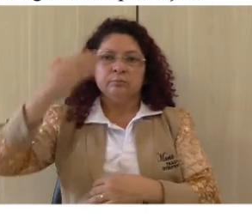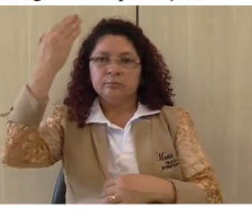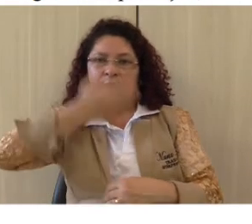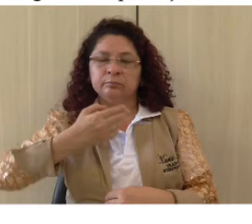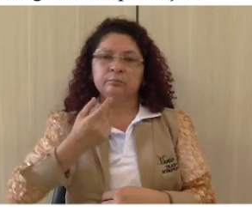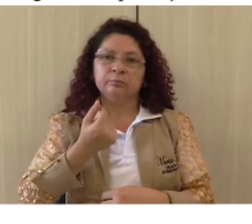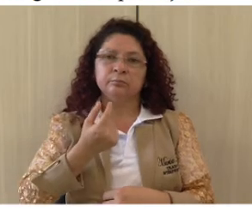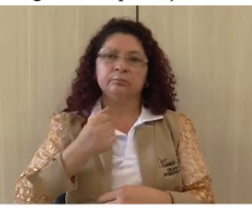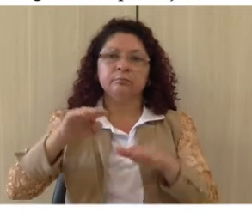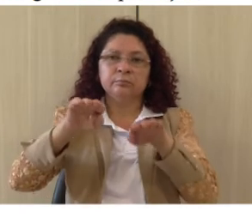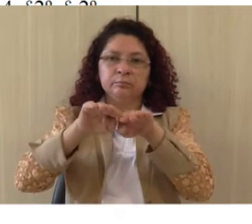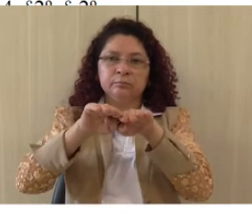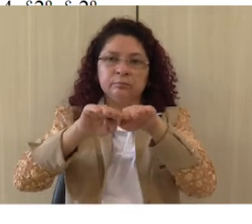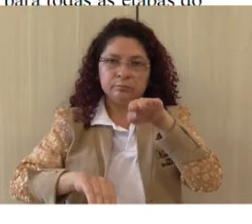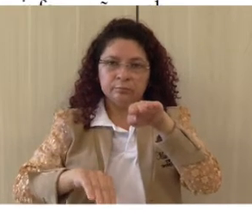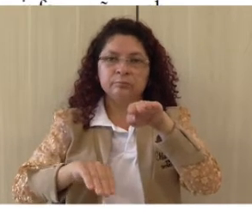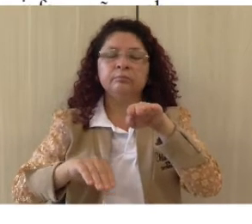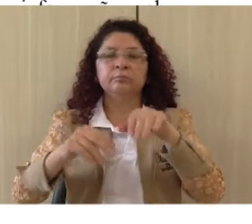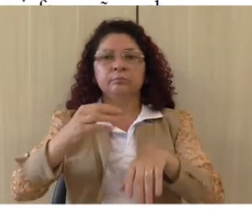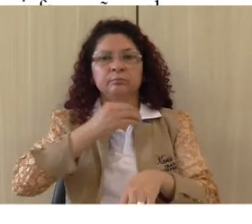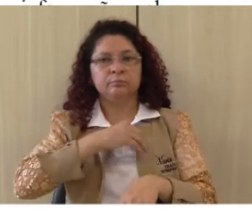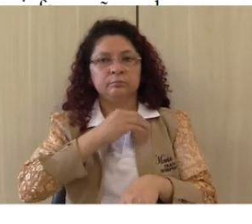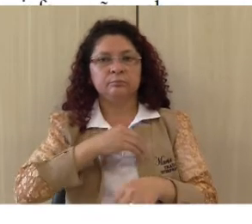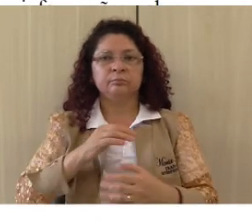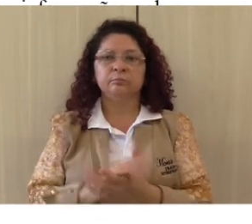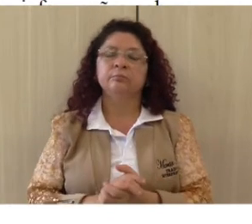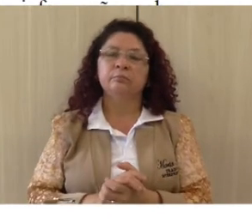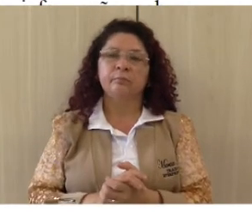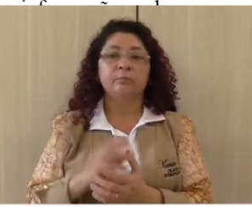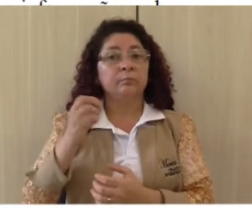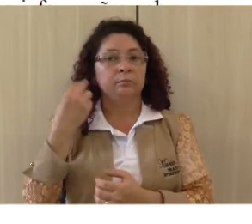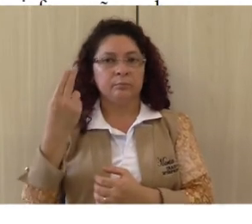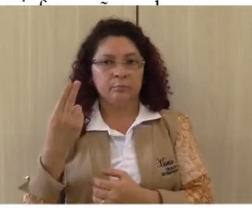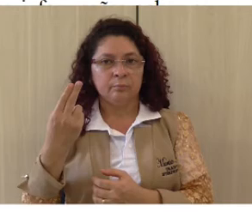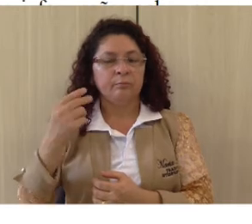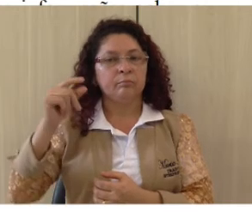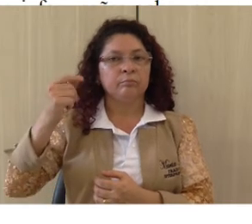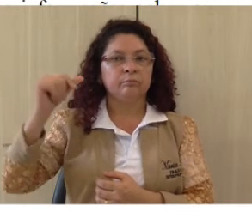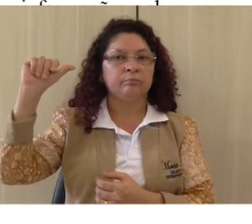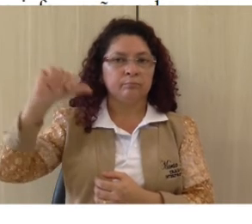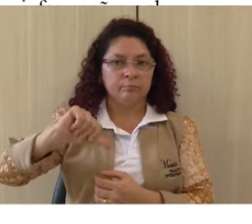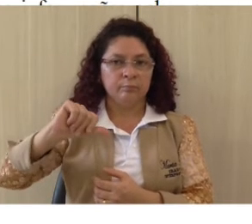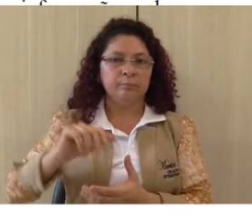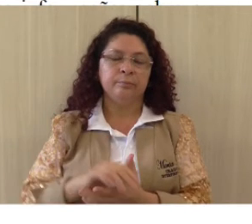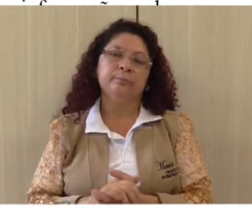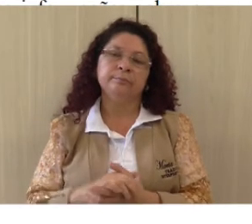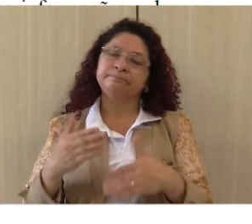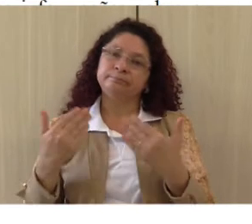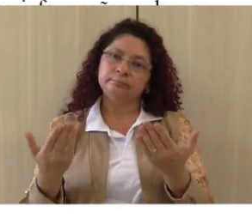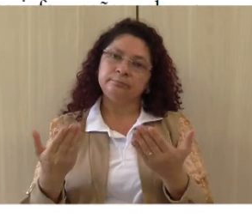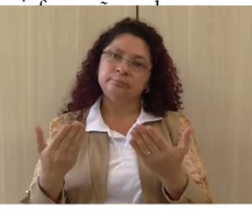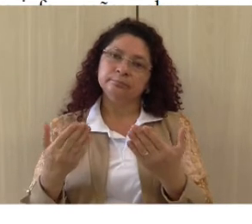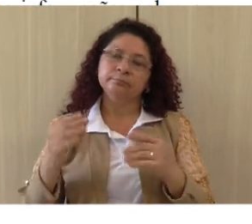renda familiar inferior a 10 salários mínimos, ou ao de menor renda familiar, quando